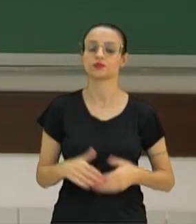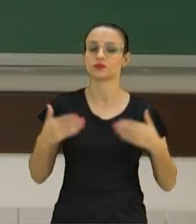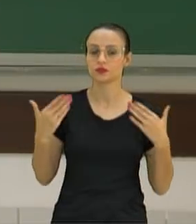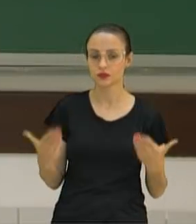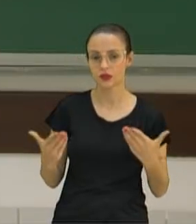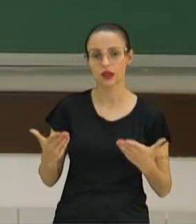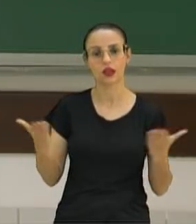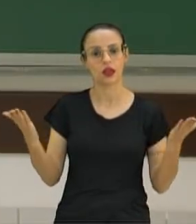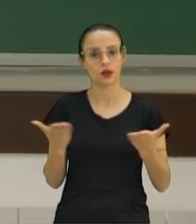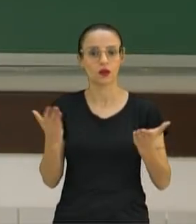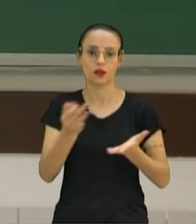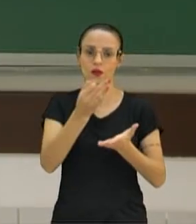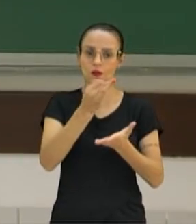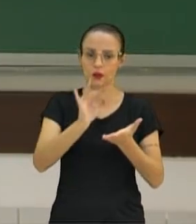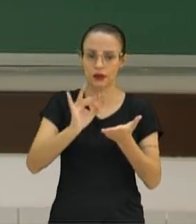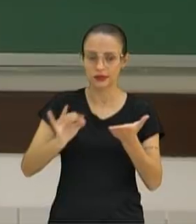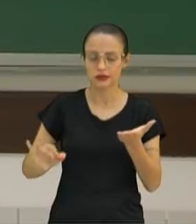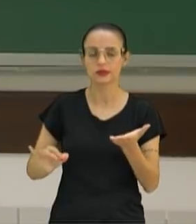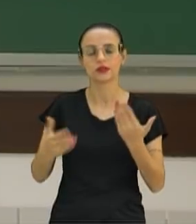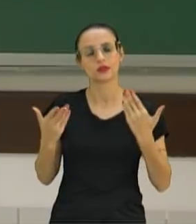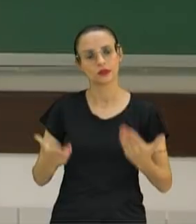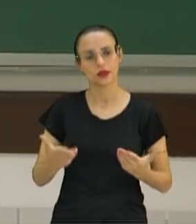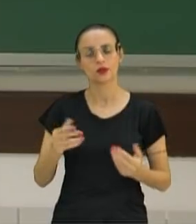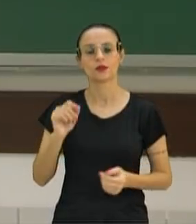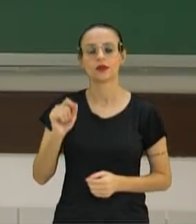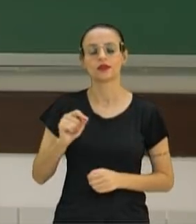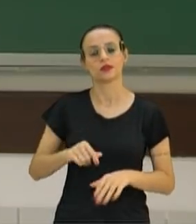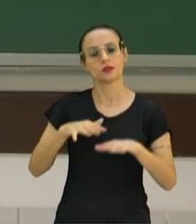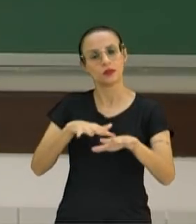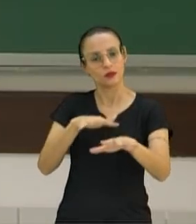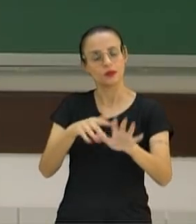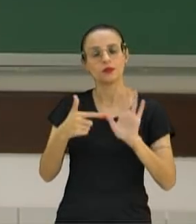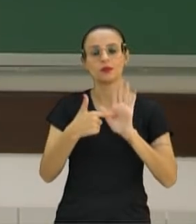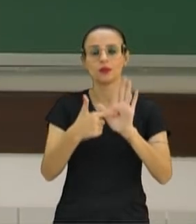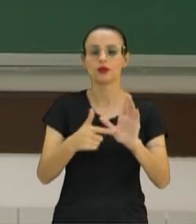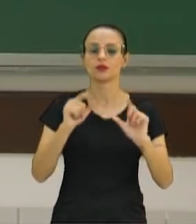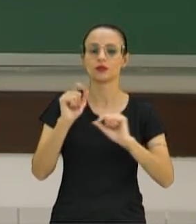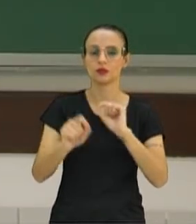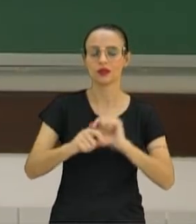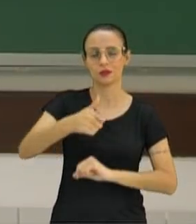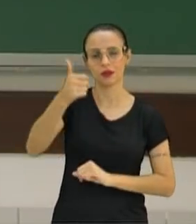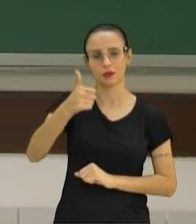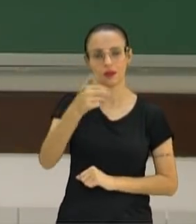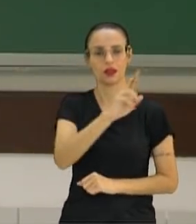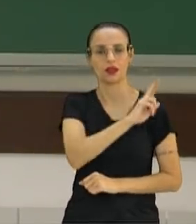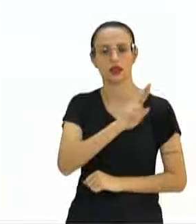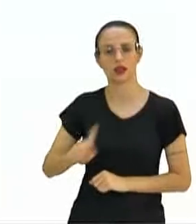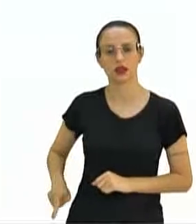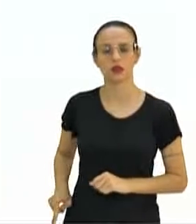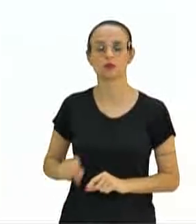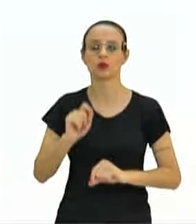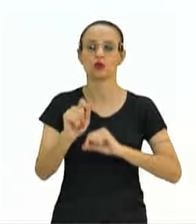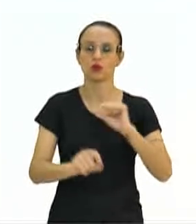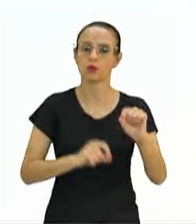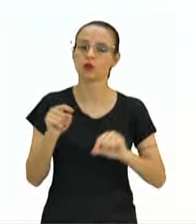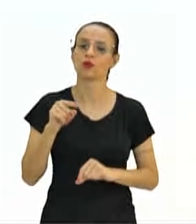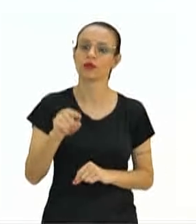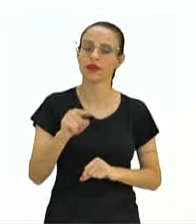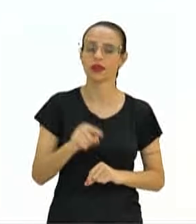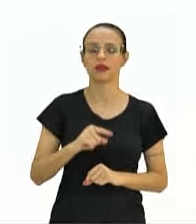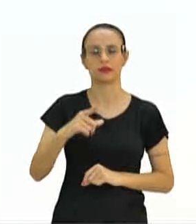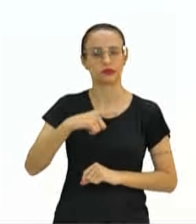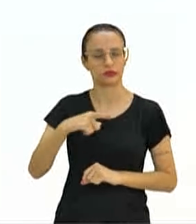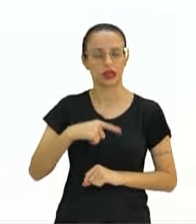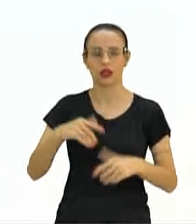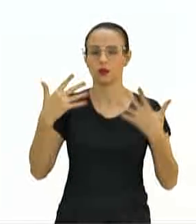Pessoal, vamos fazer a nossa correção aqui, né? Então, esses movimentos demonstram que na Primeira República o campo foi palco de intensos